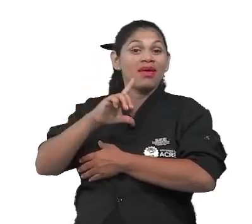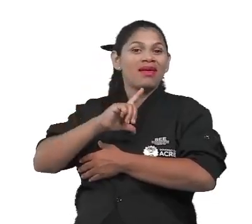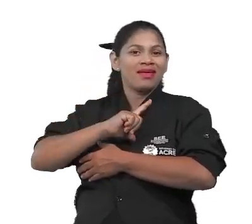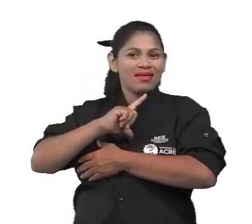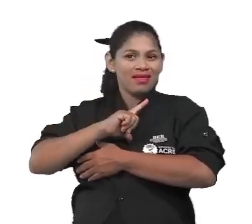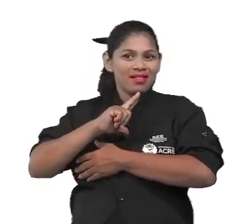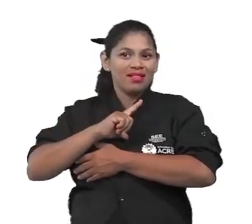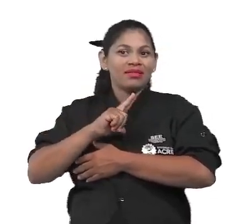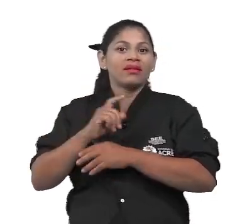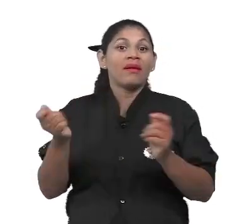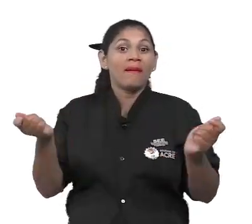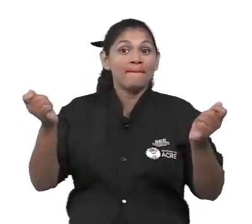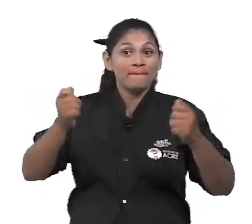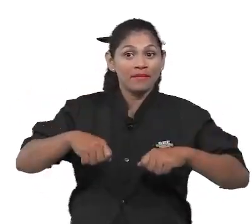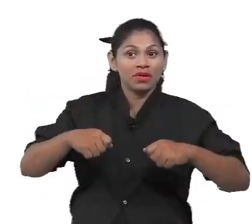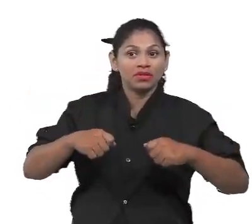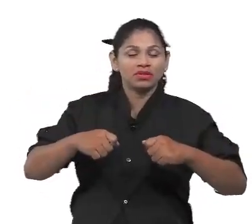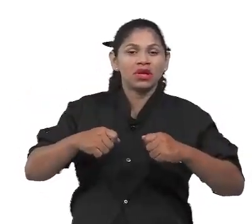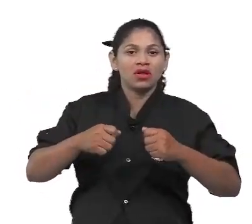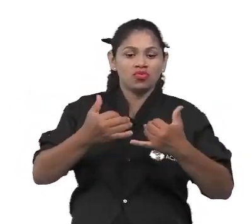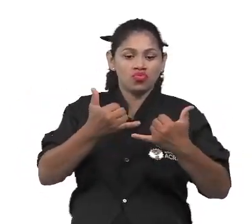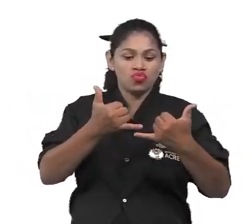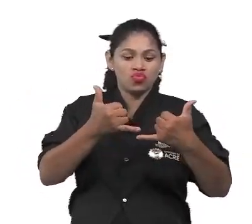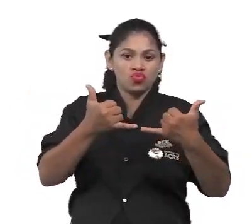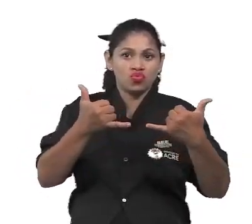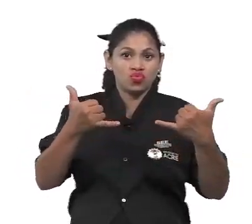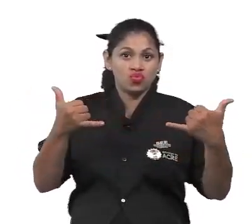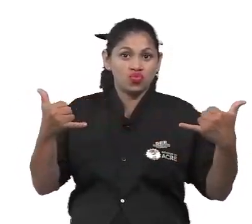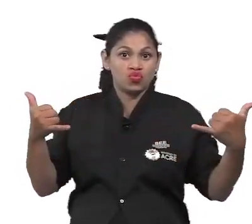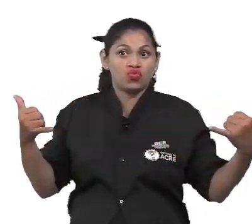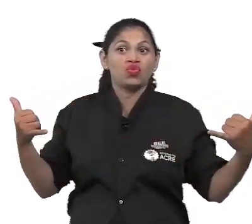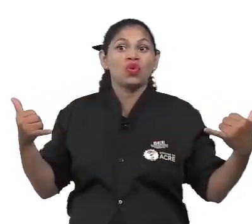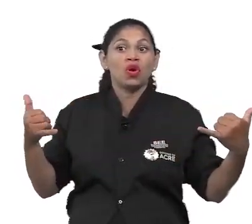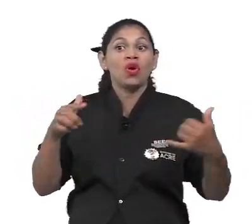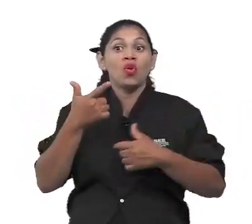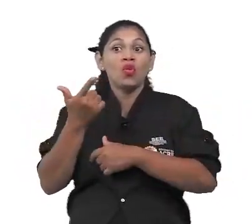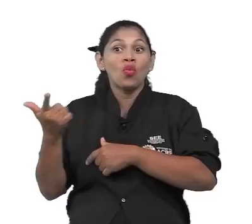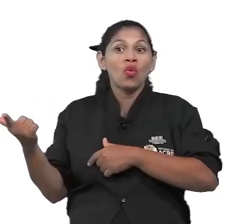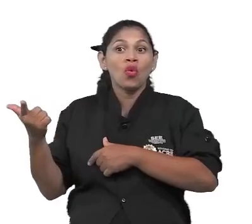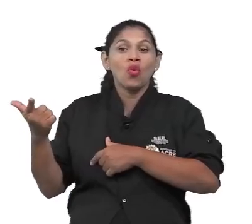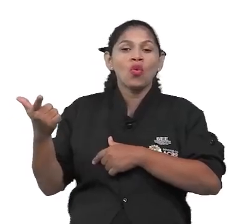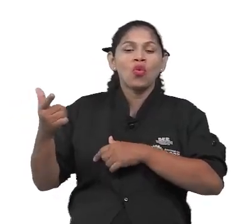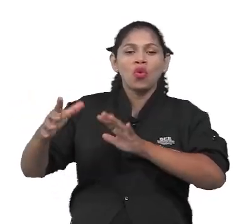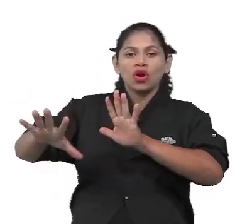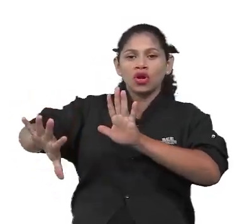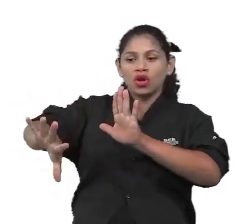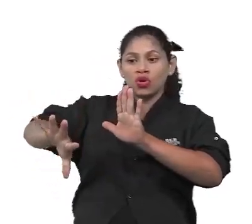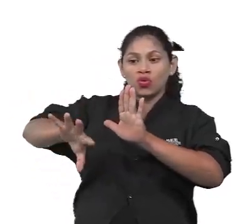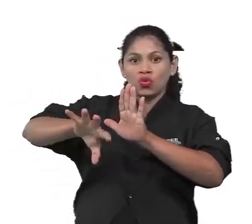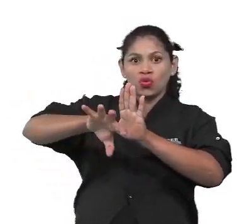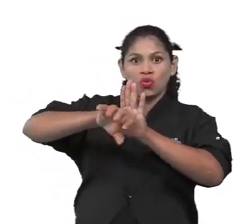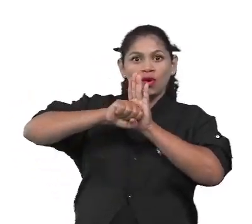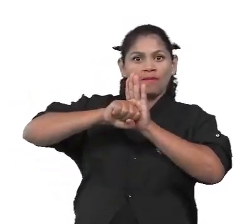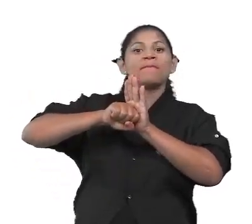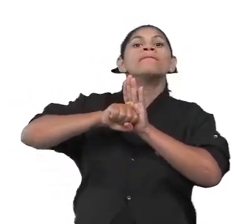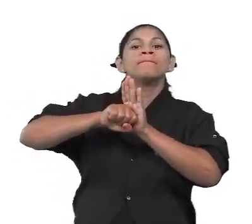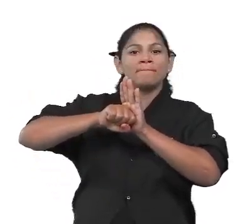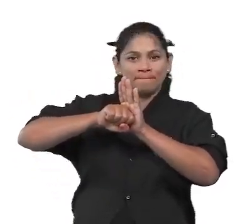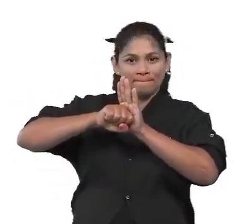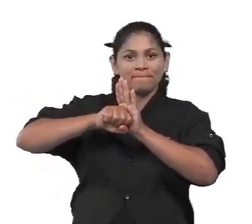a eletricidade e o magneto, ele tem a capacidade de conduzir ali a questão